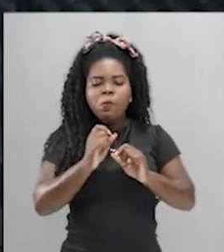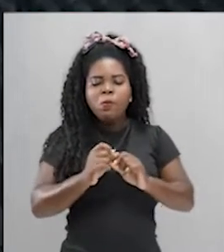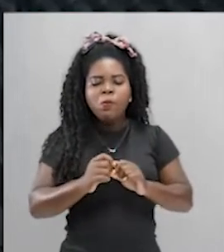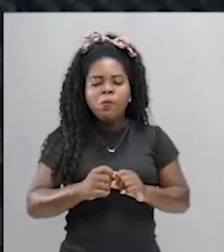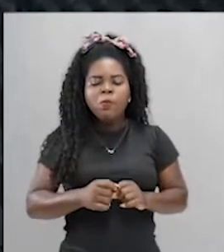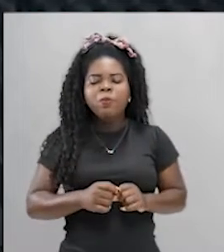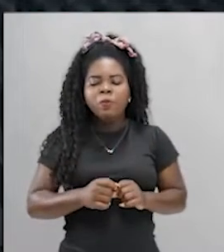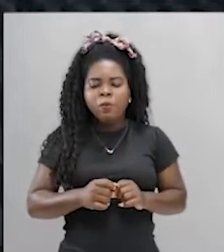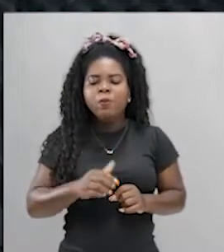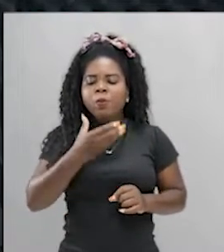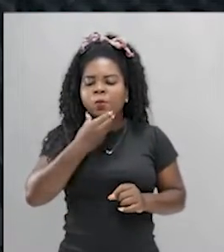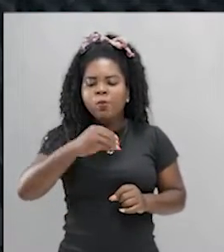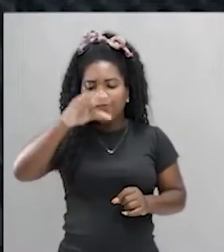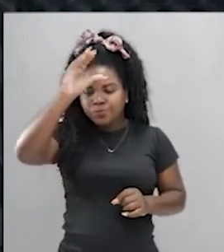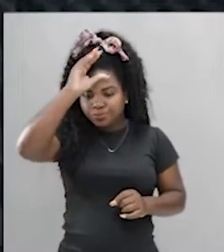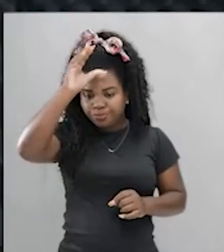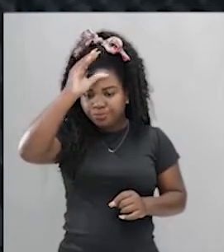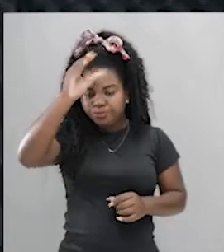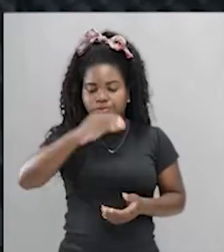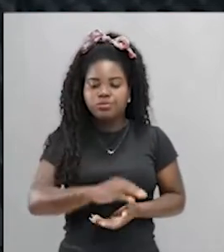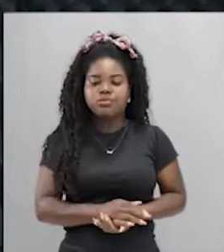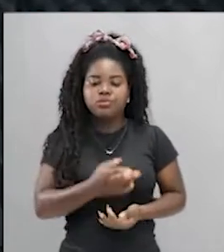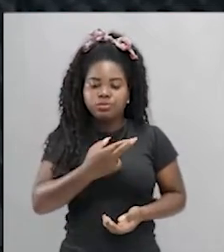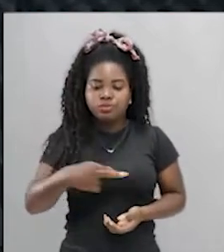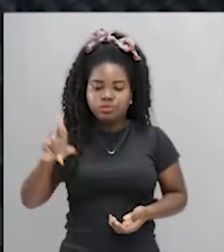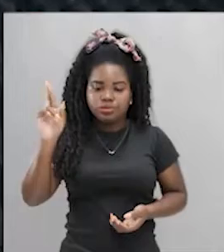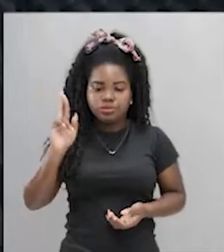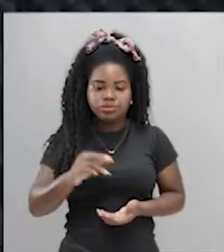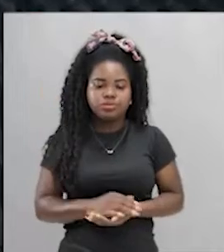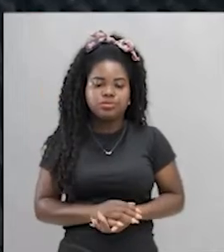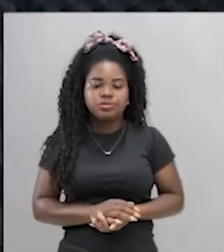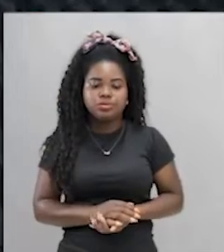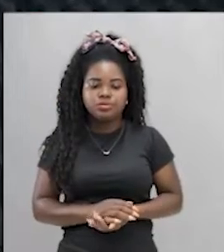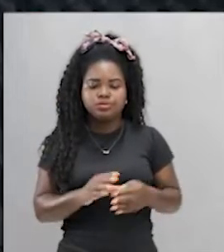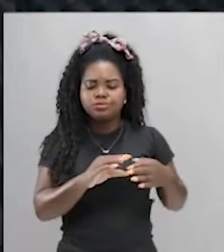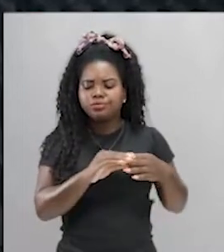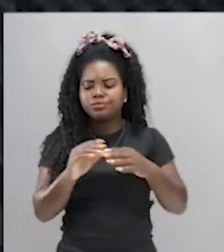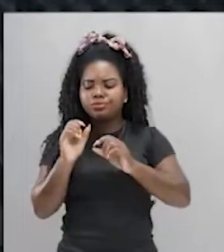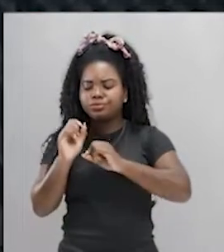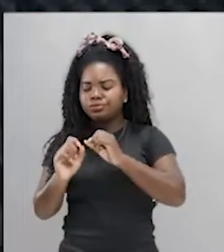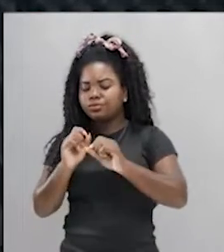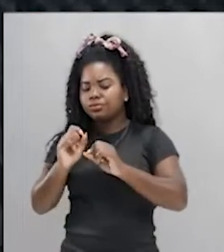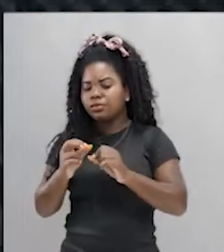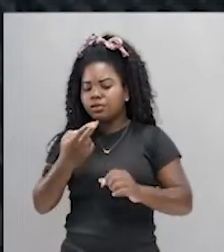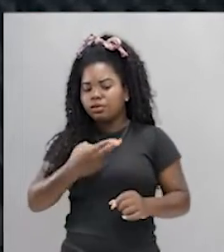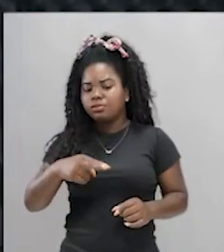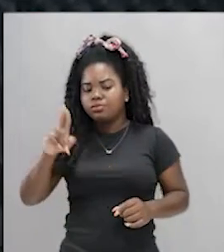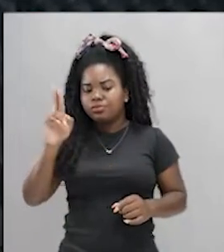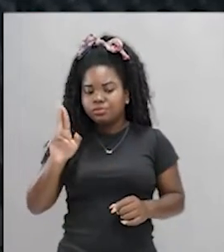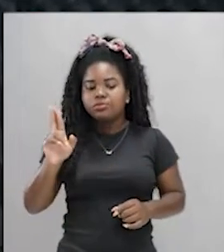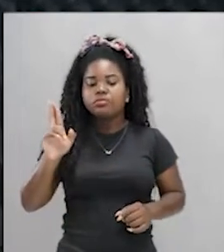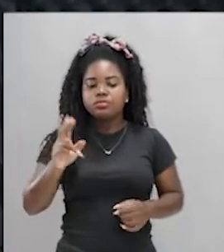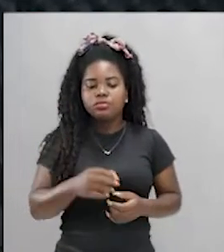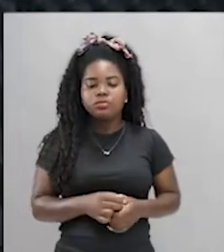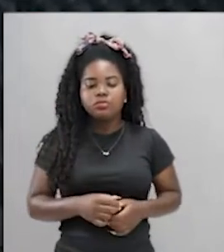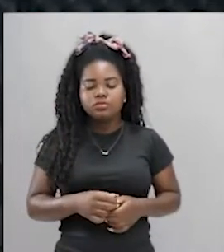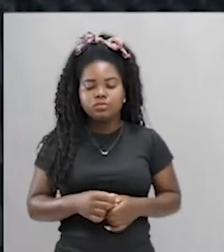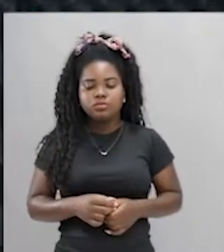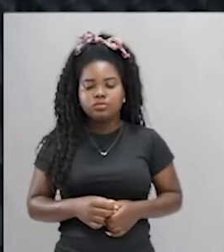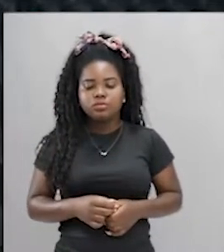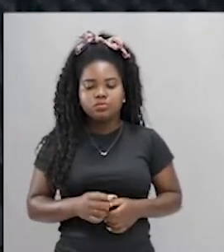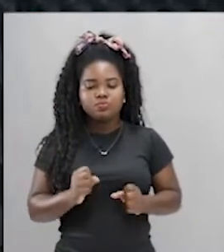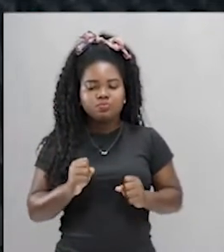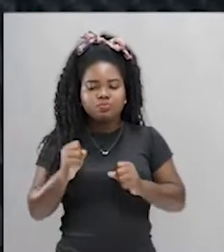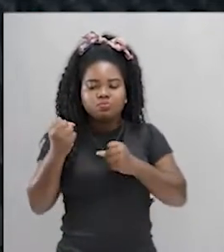religioso, que é bispo, padre, alguma coisa, não me lembro agora a situação. Isso trouxe a ele uma religiosidade e espiritualidade